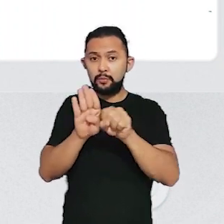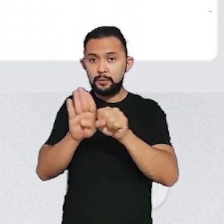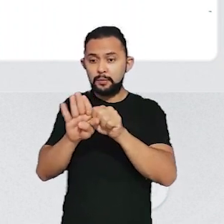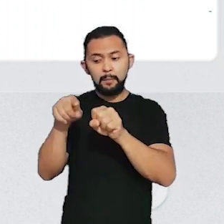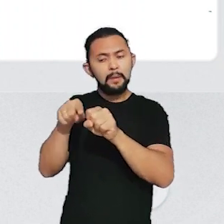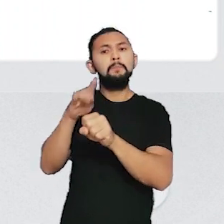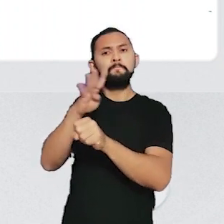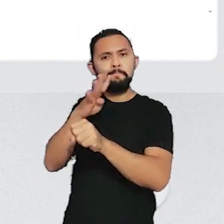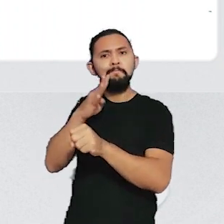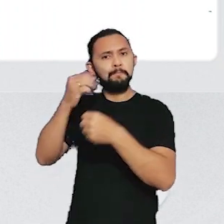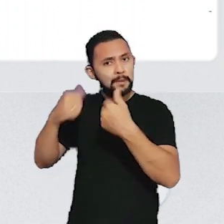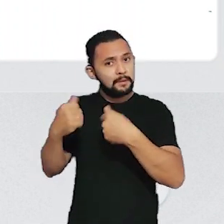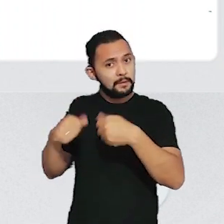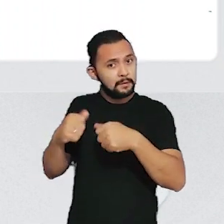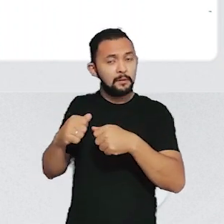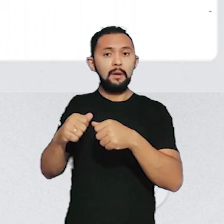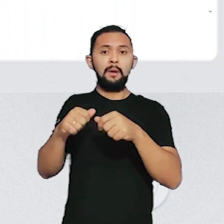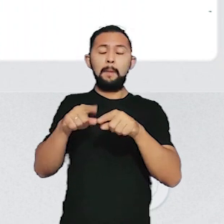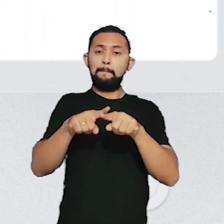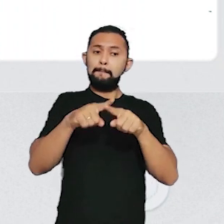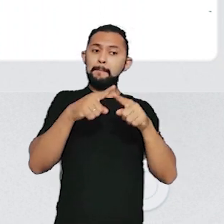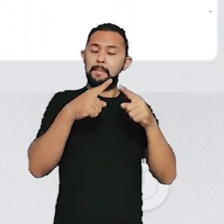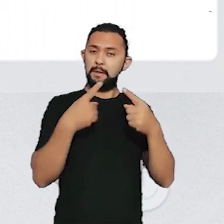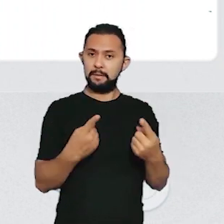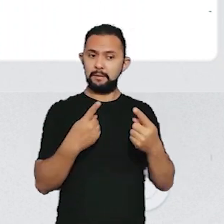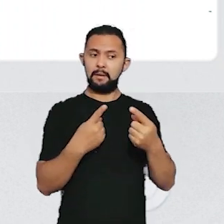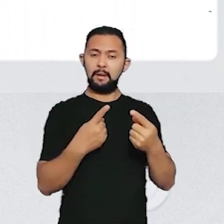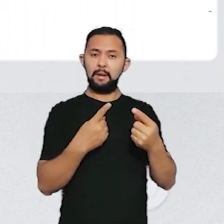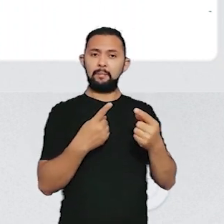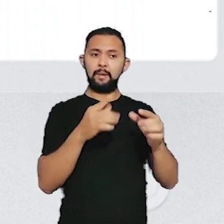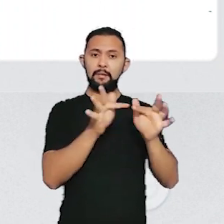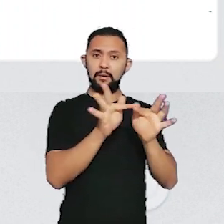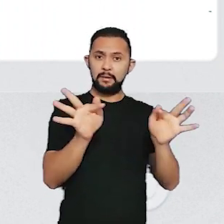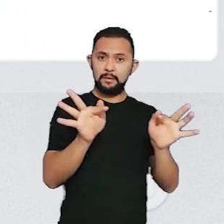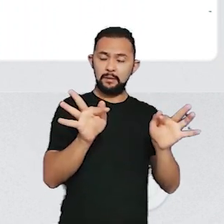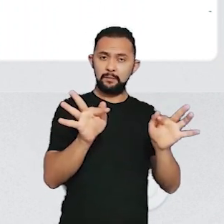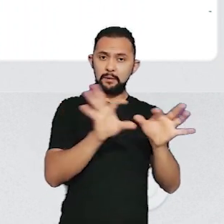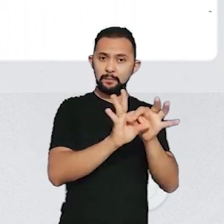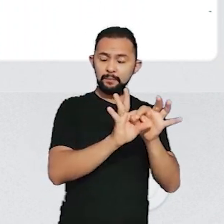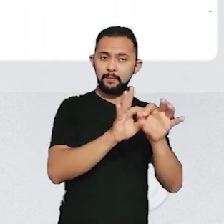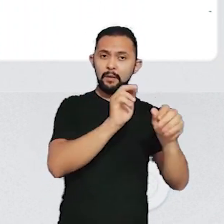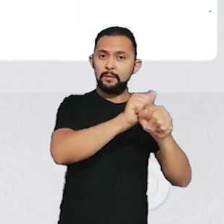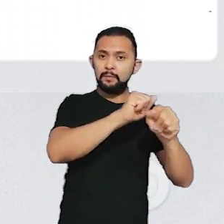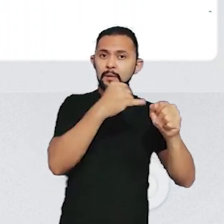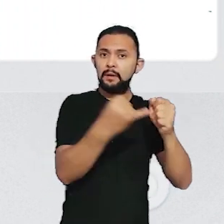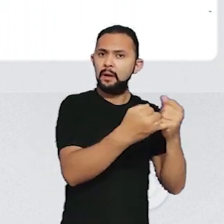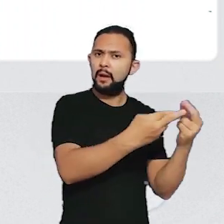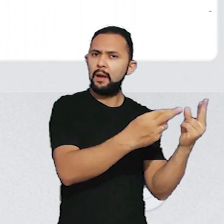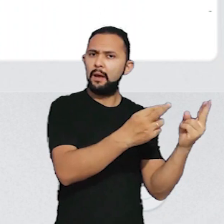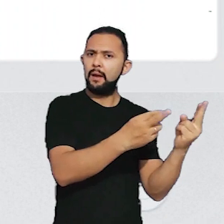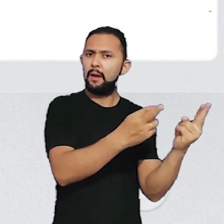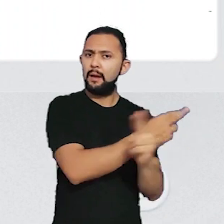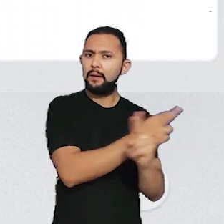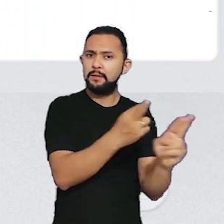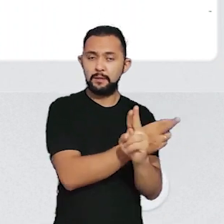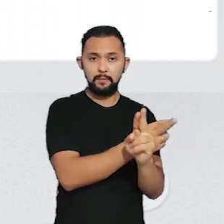funções sintáticas. As orações adjetivas, não. Elas estão mais relacionadas ao campo semântico, ao sentido que